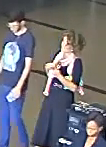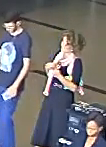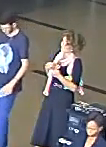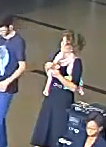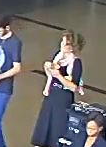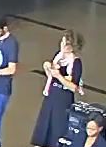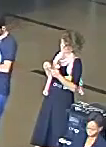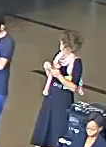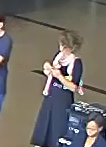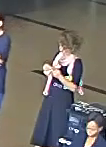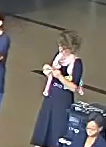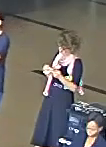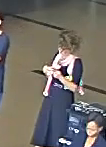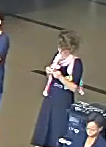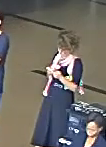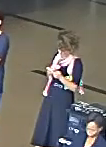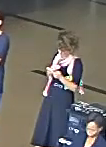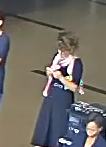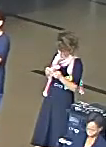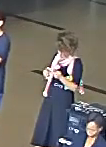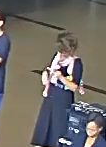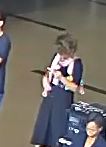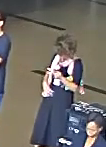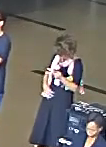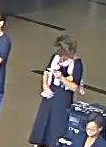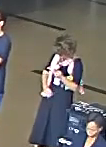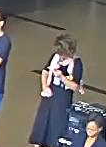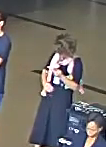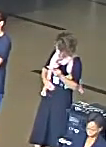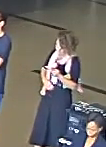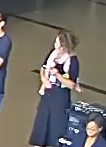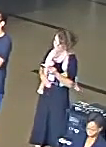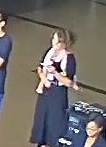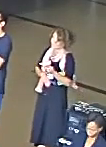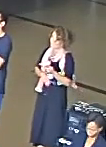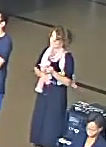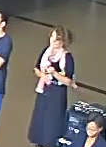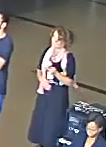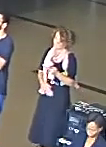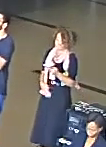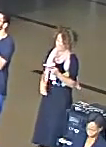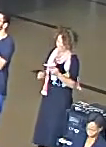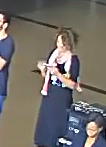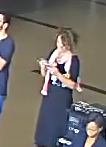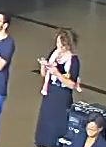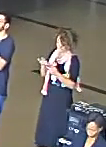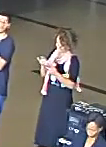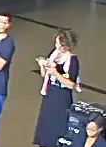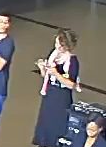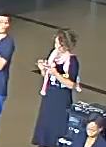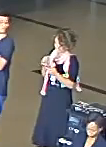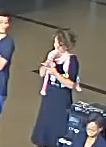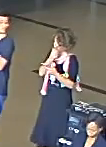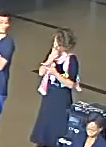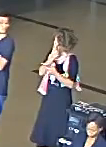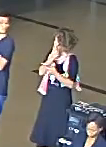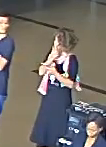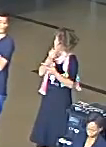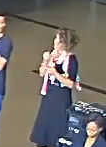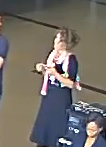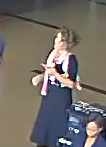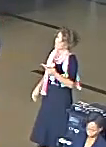não tá sendo cumprido não tô pedindo nada de graça então estamos aqui para cobrar isso de vocês eu acho que vocês